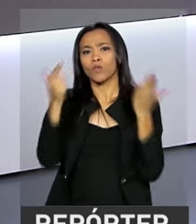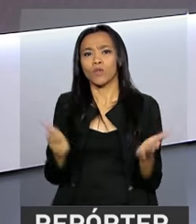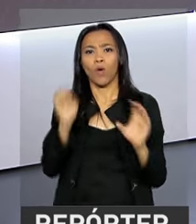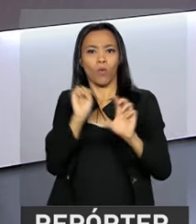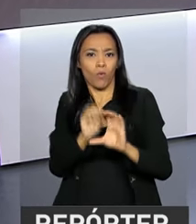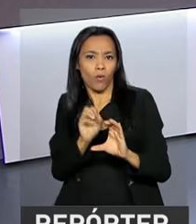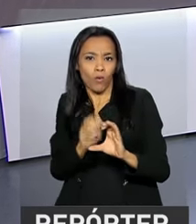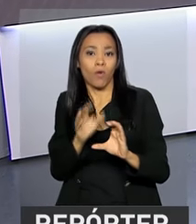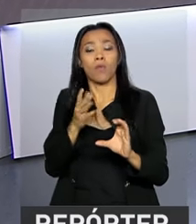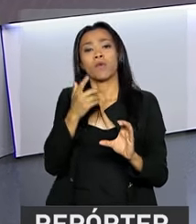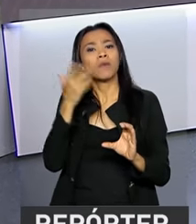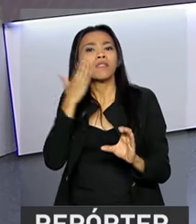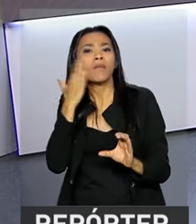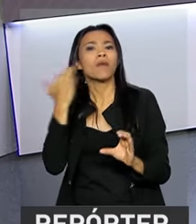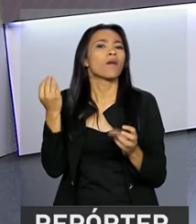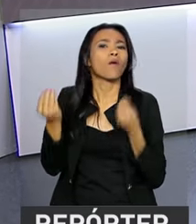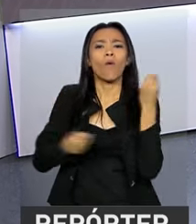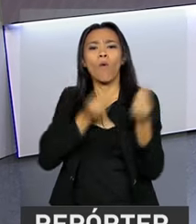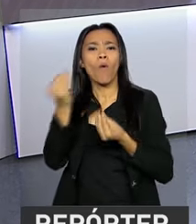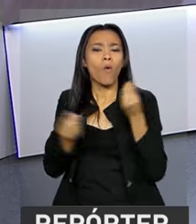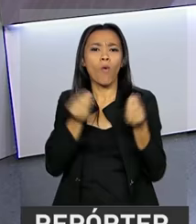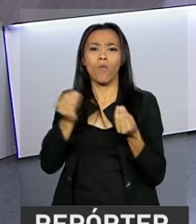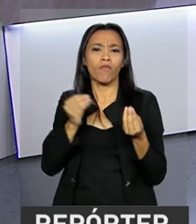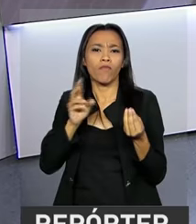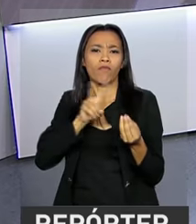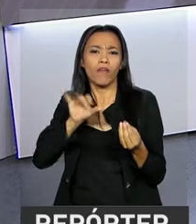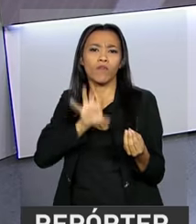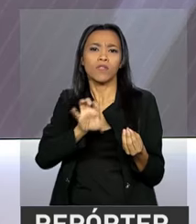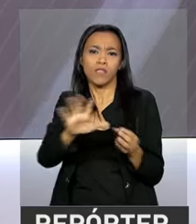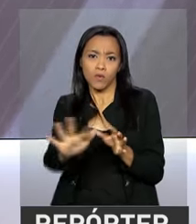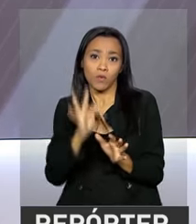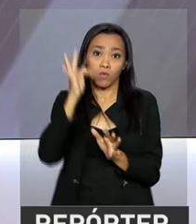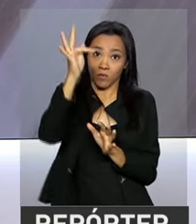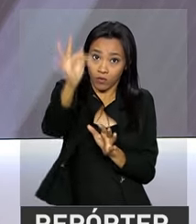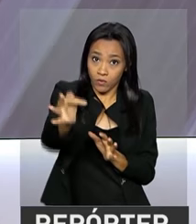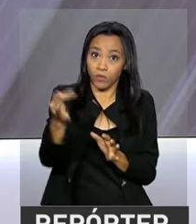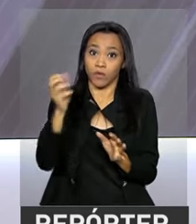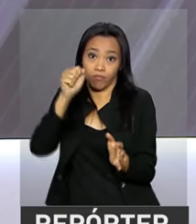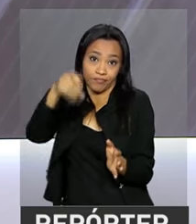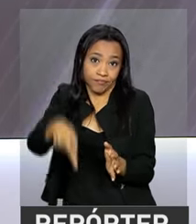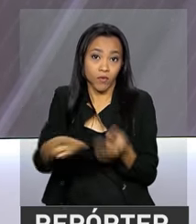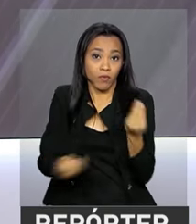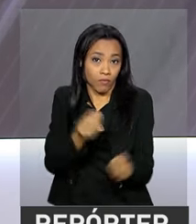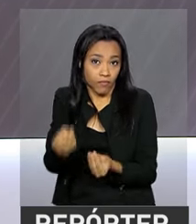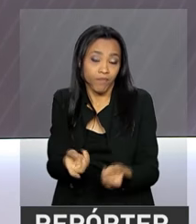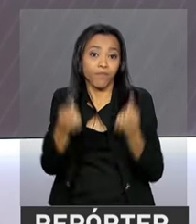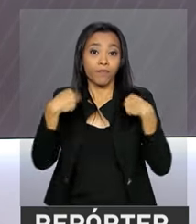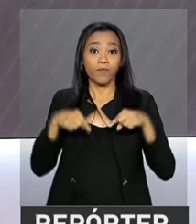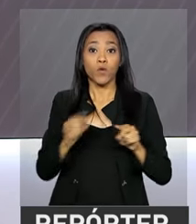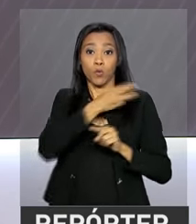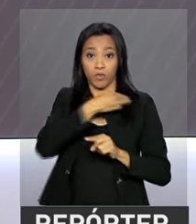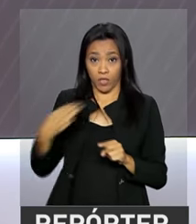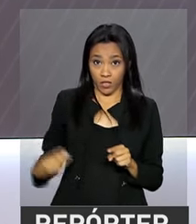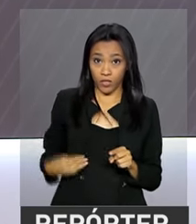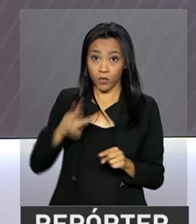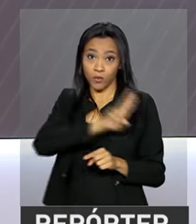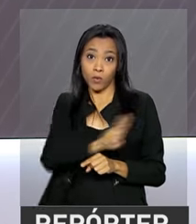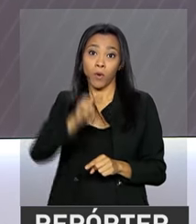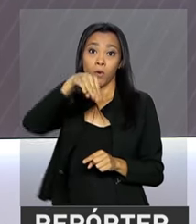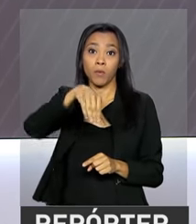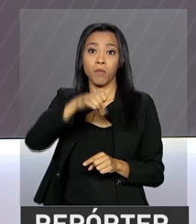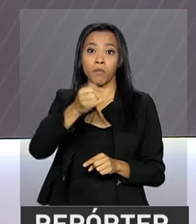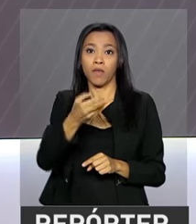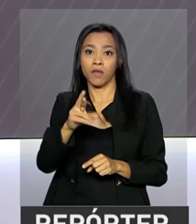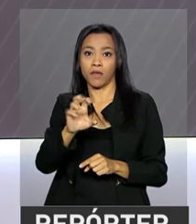e qual o impacto do modelo atual para as futuras gerações. O ministro da Fazenda, Henrique Meirelles, disse que a evolução das despesas